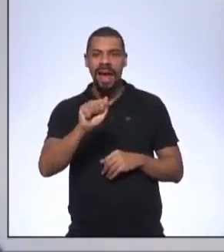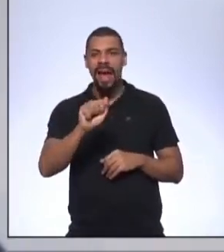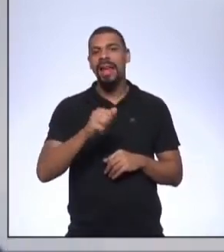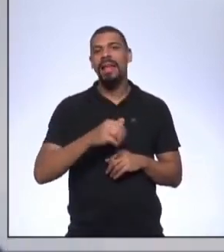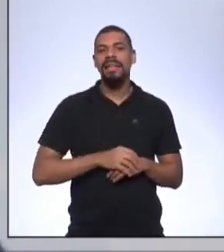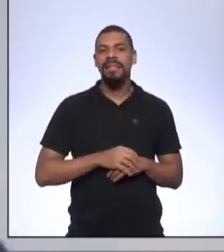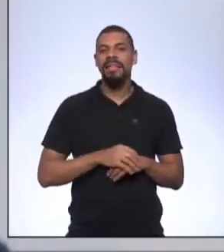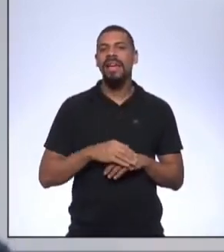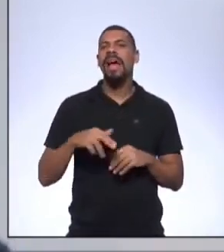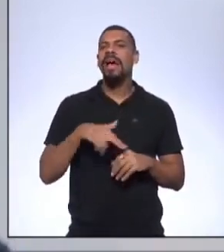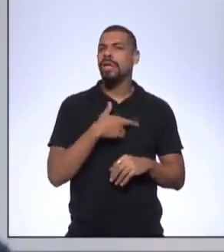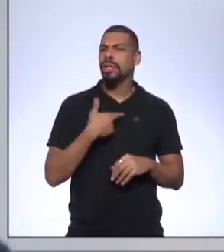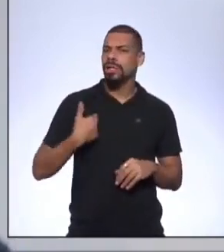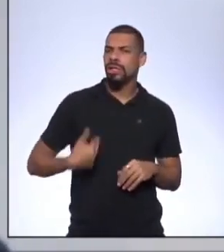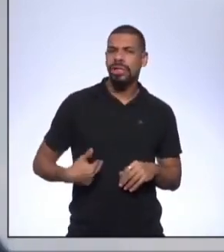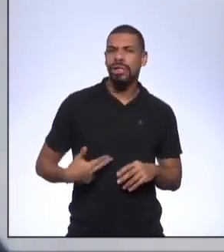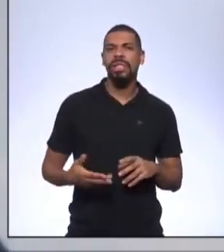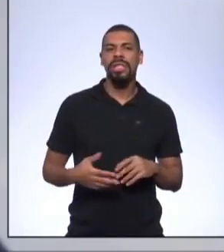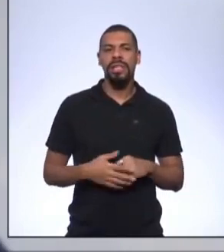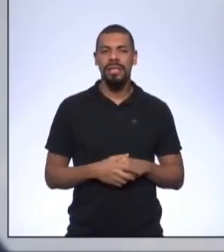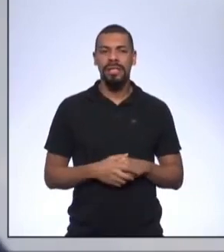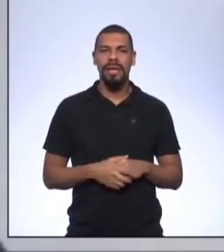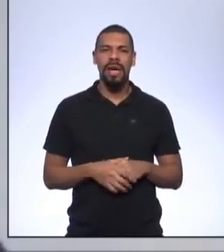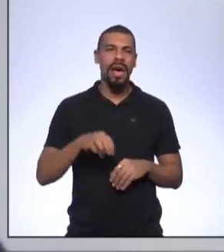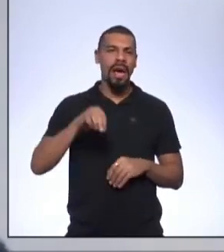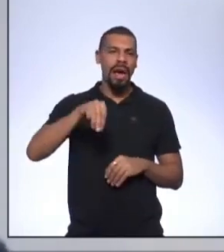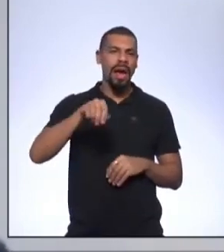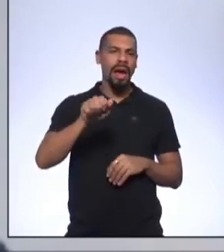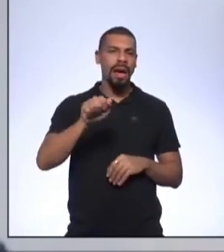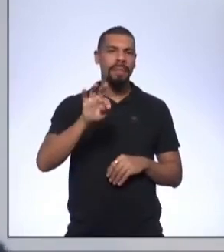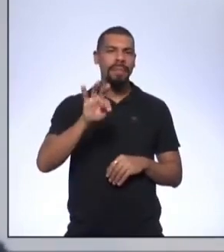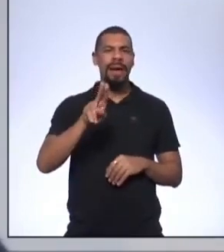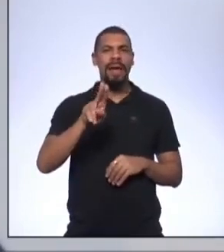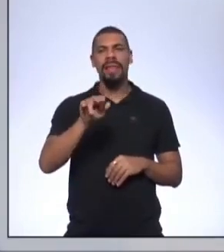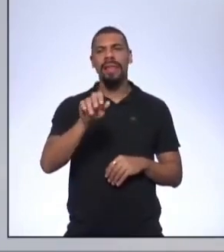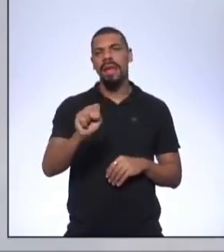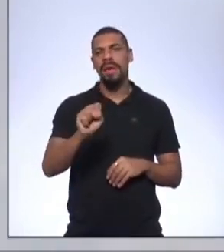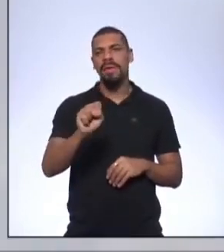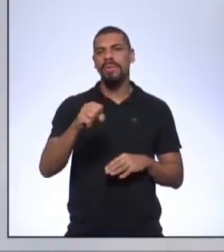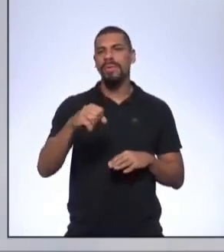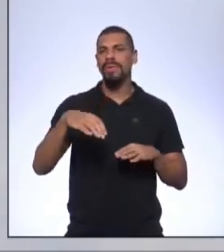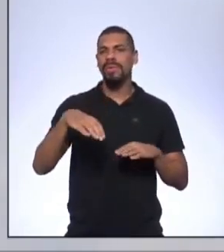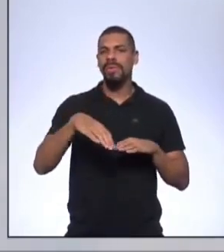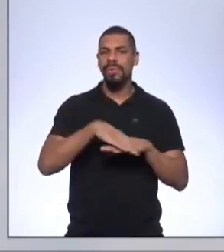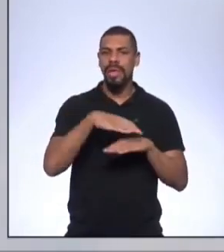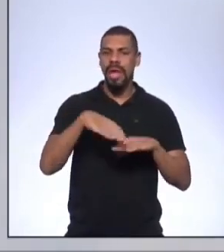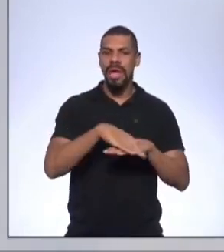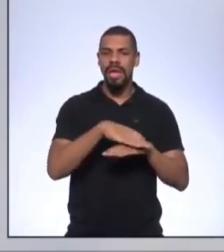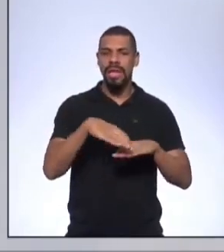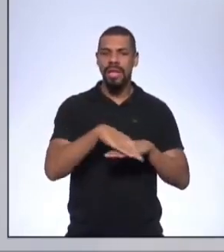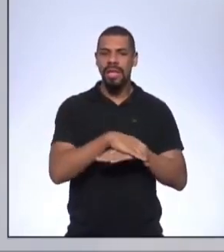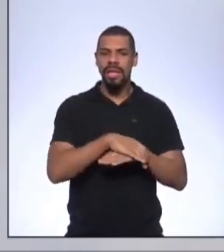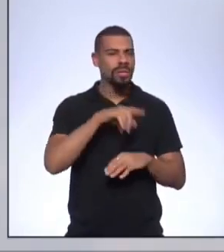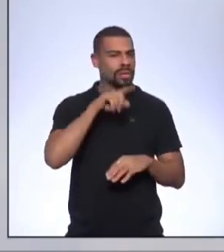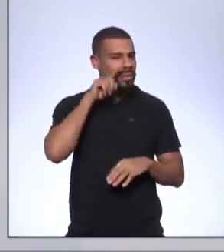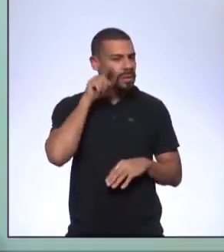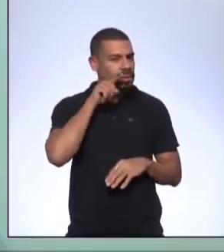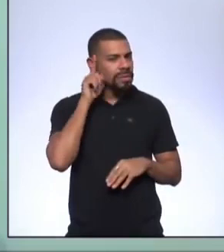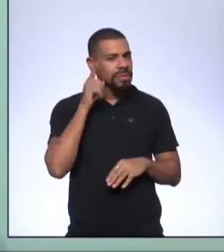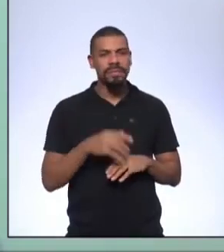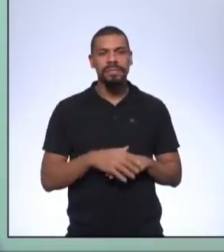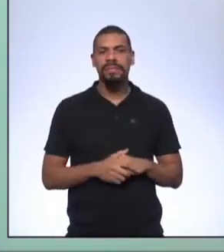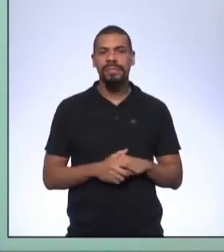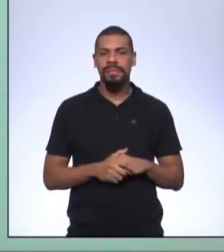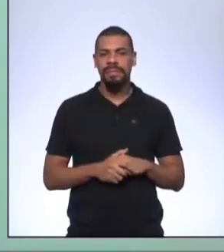é China, né? Matheus está dizendo que o tênis dele é dos Estados Unidos,